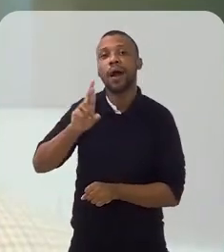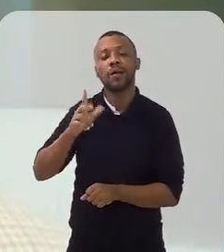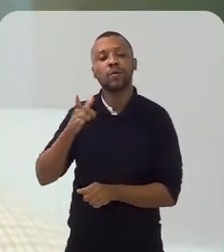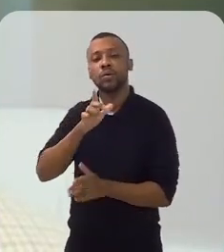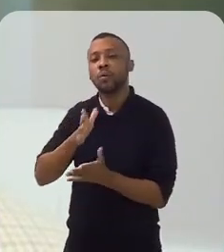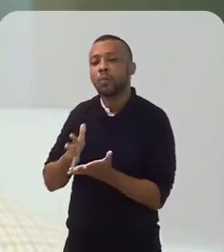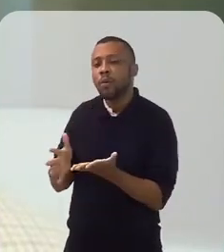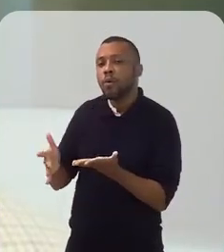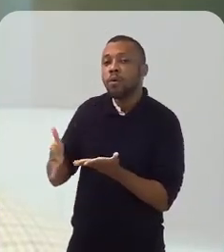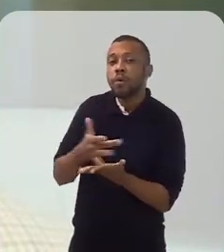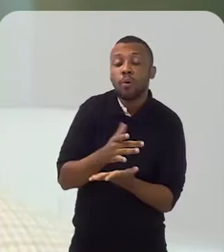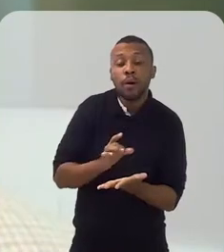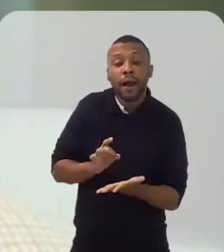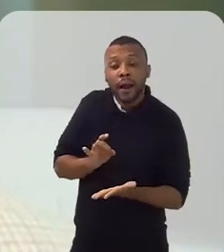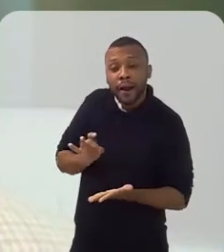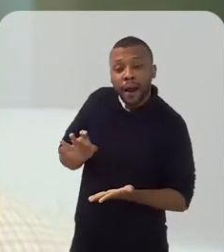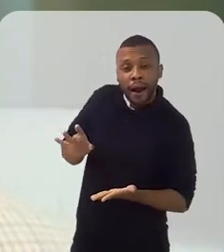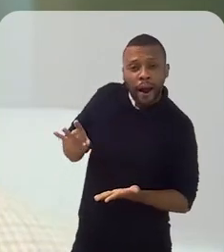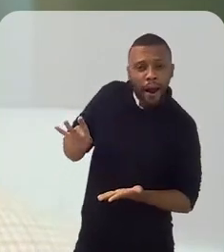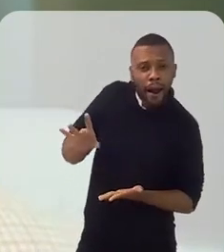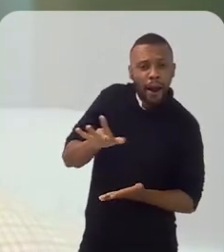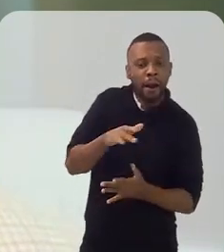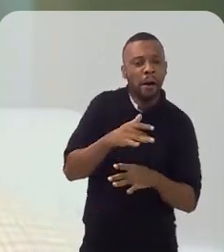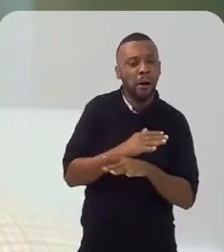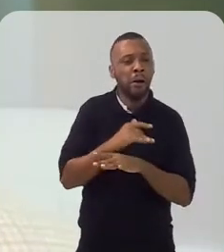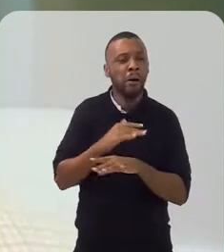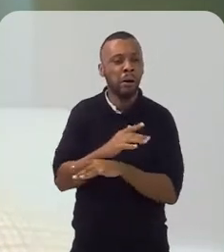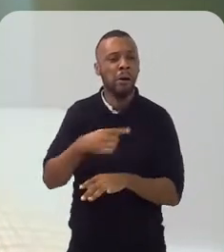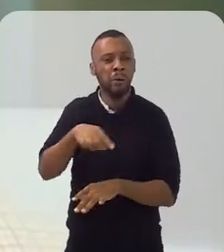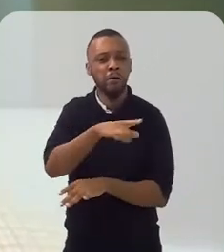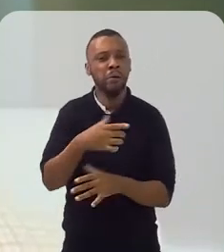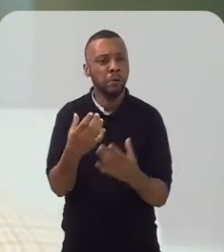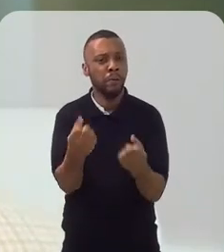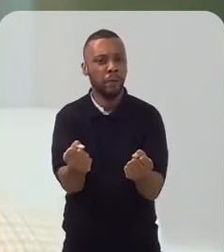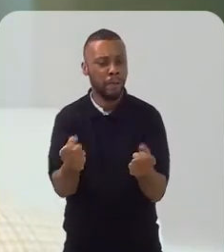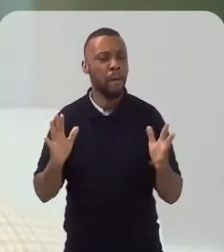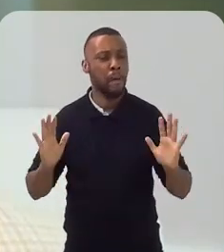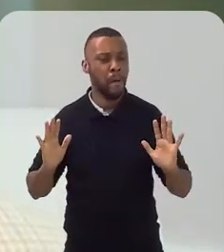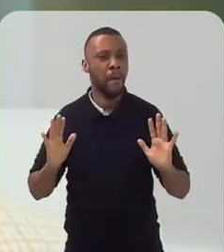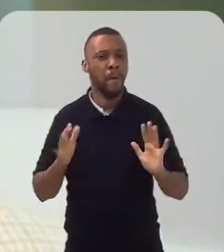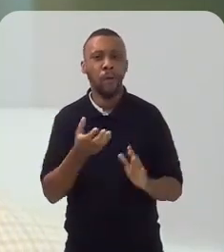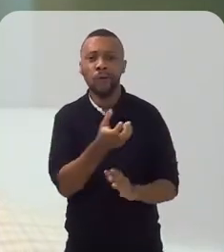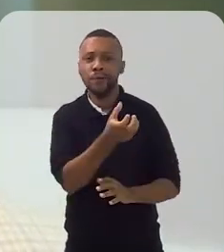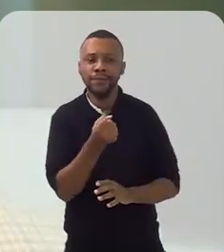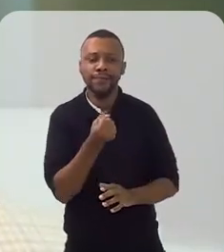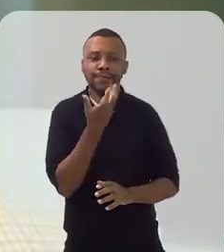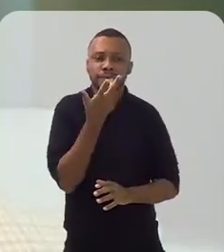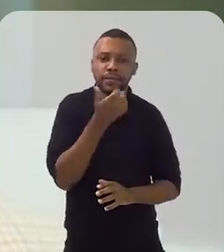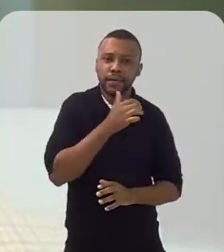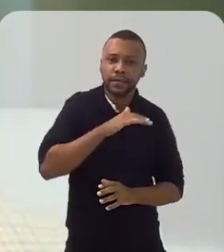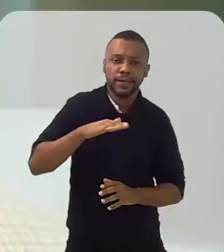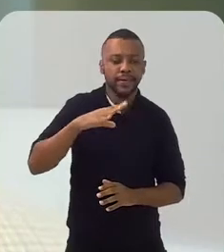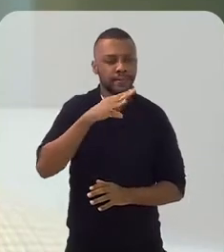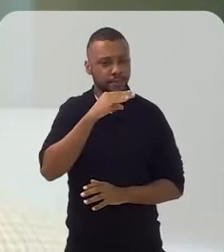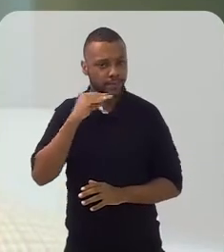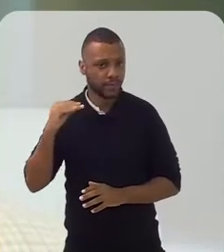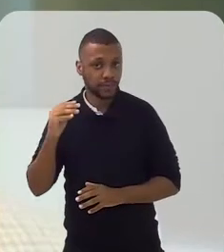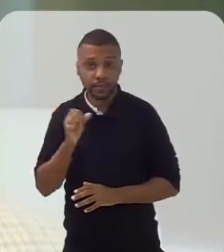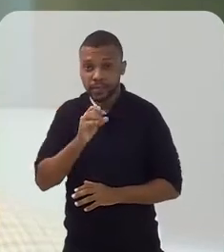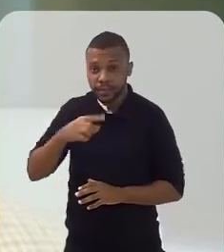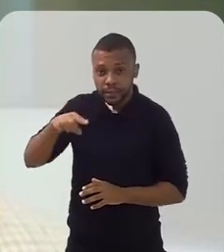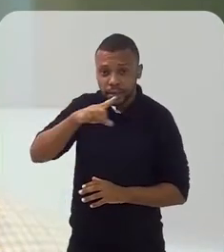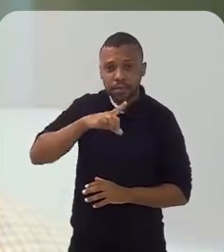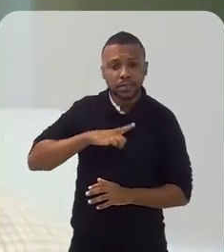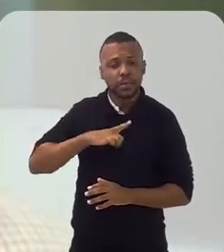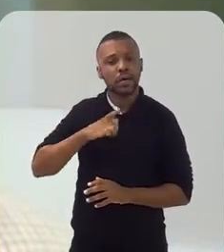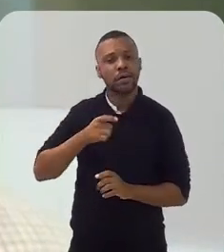R$ 88 mil captados por cada cidade, das que captaram, dos fundos da criança e adolescente. Se